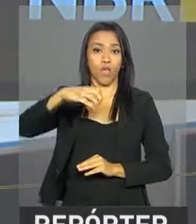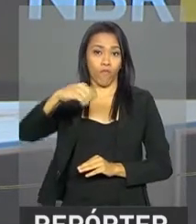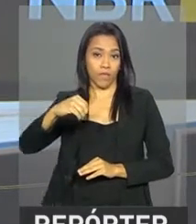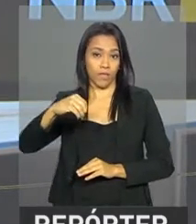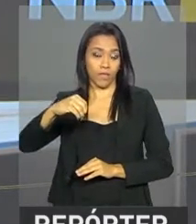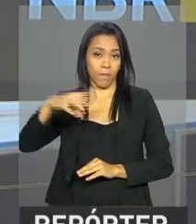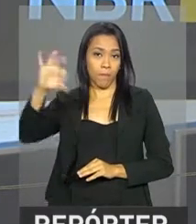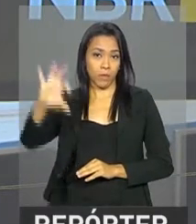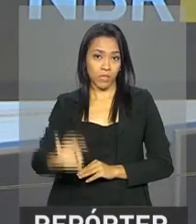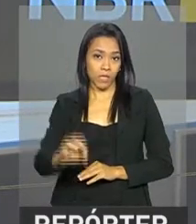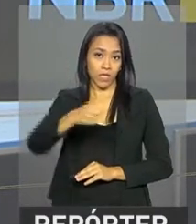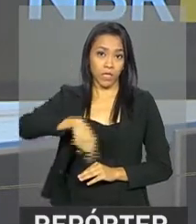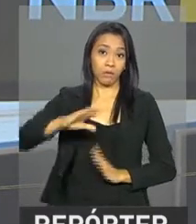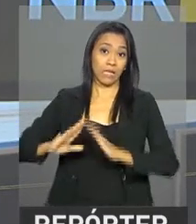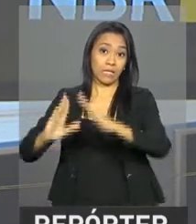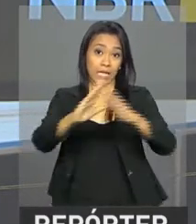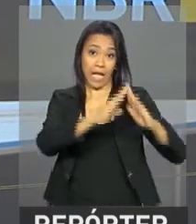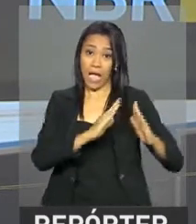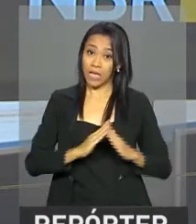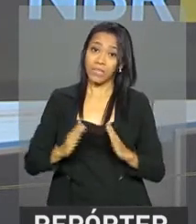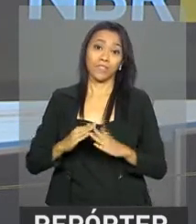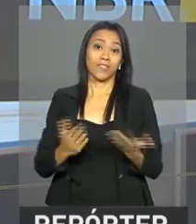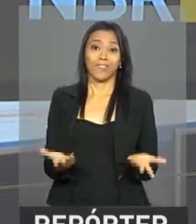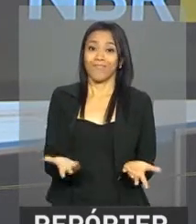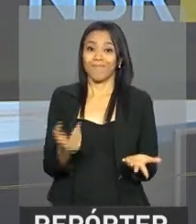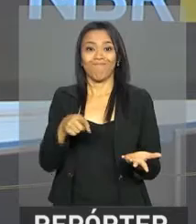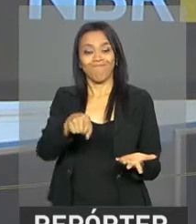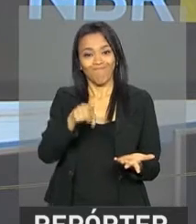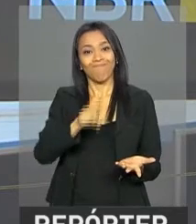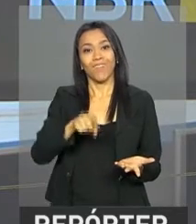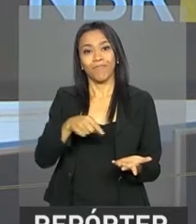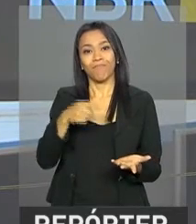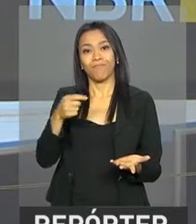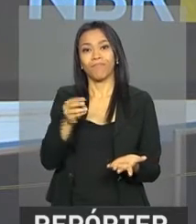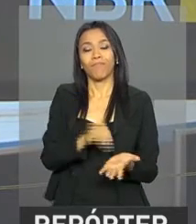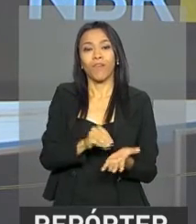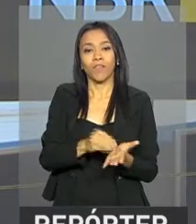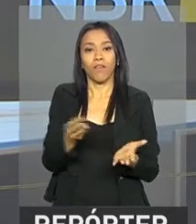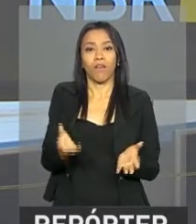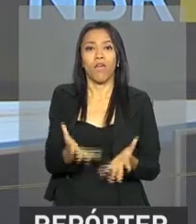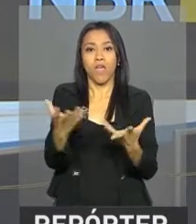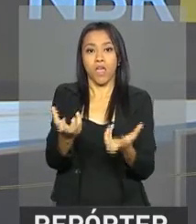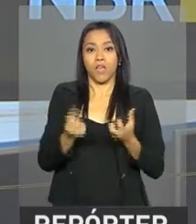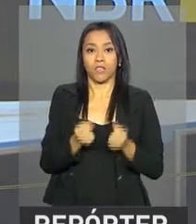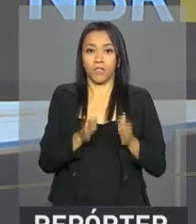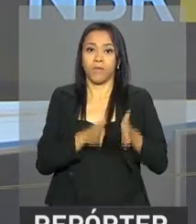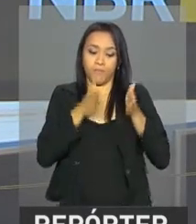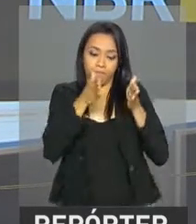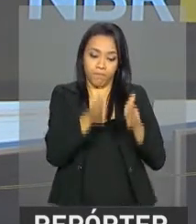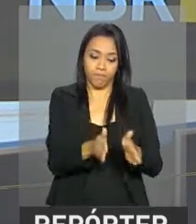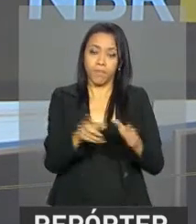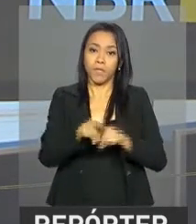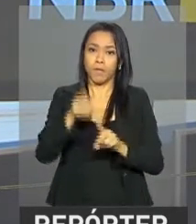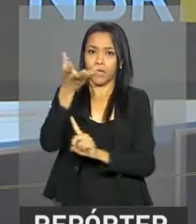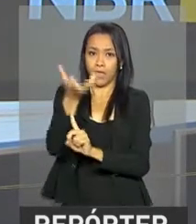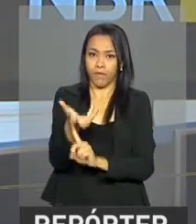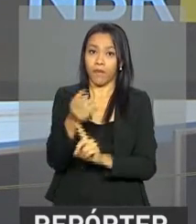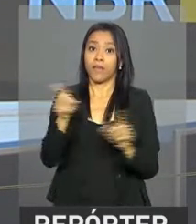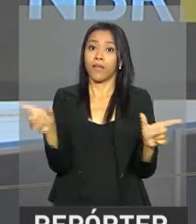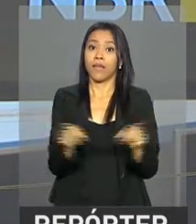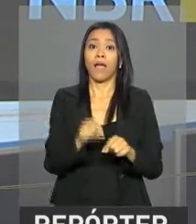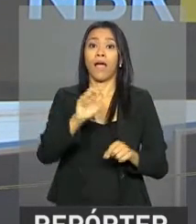90% das residências estavam com TV e conversor para receber o sinal digital. A Anatel, que é a Agência Nacional